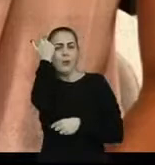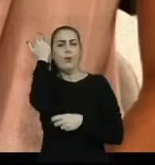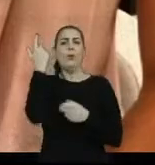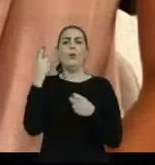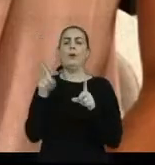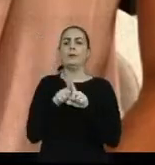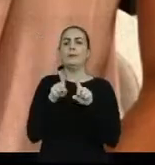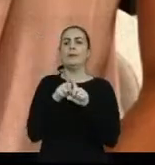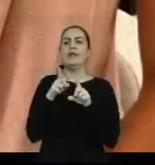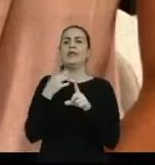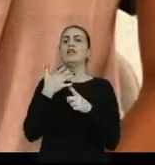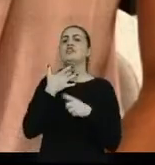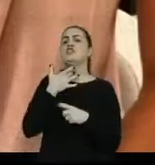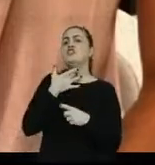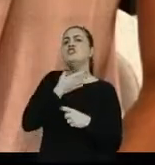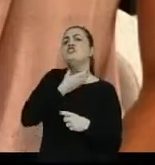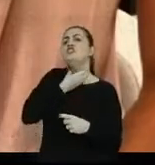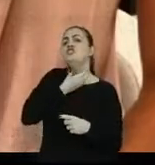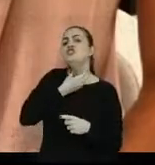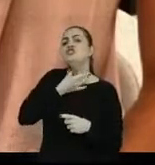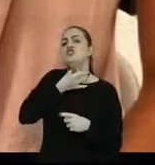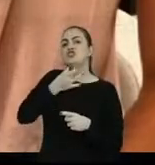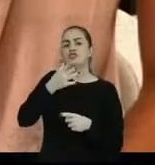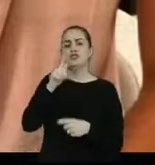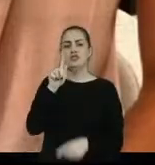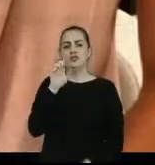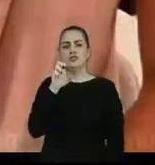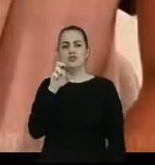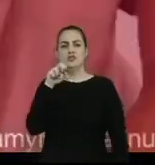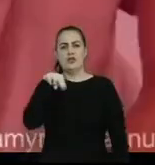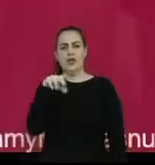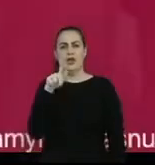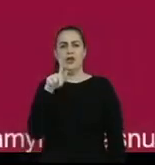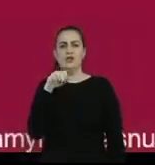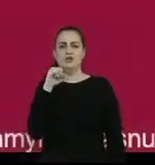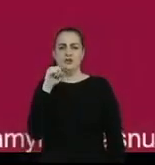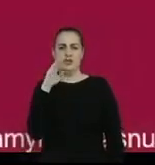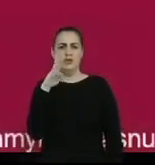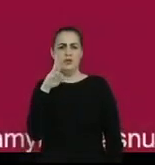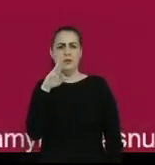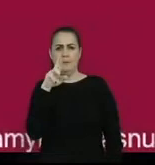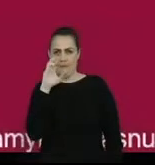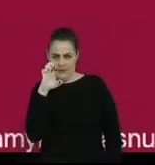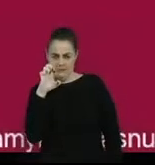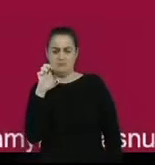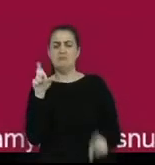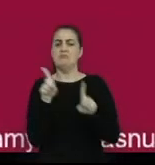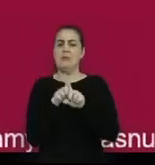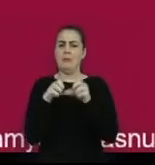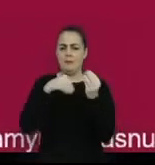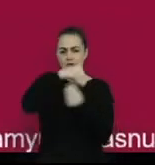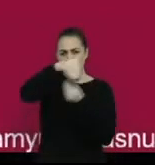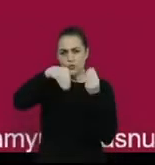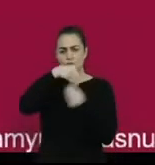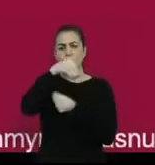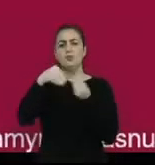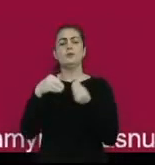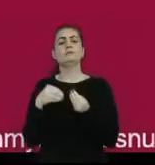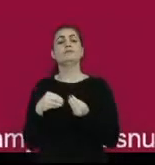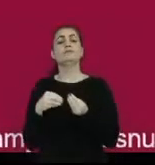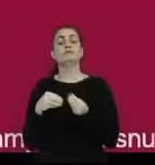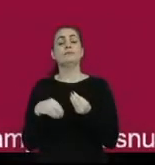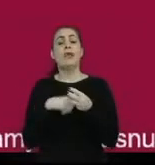em seguida, 2 horas e meia, 3 horas antes do exercício também, tá? Bolinho de beterraba, que aí eu acho essa receitinha